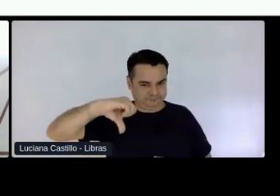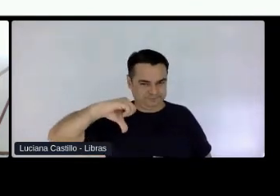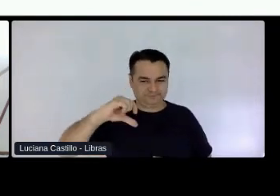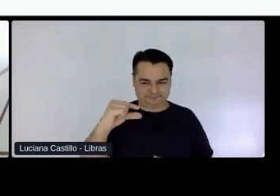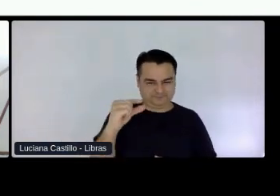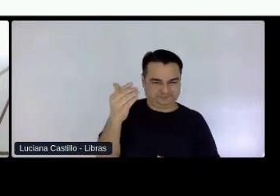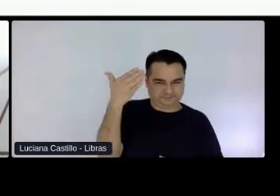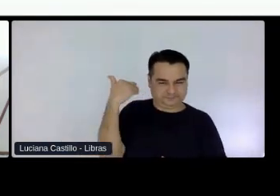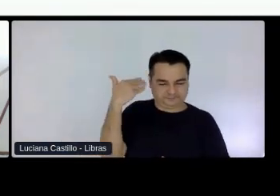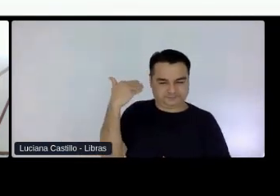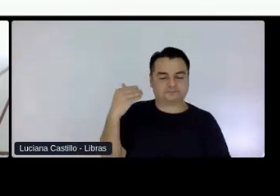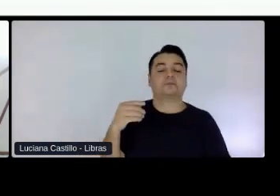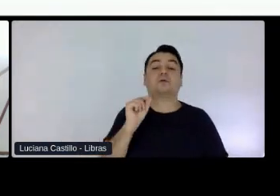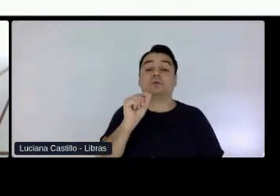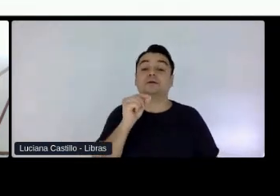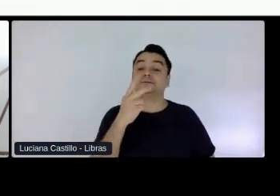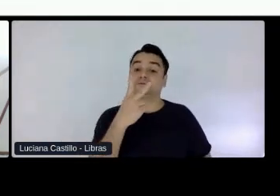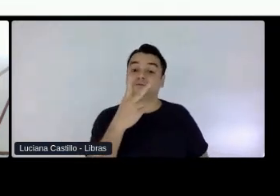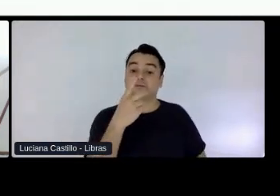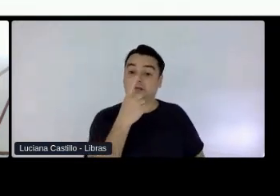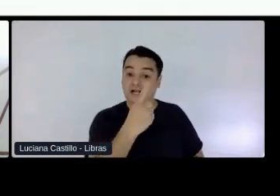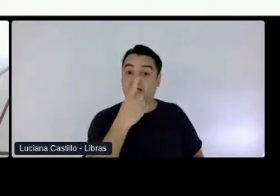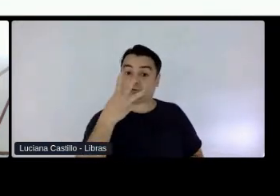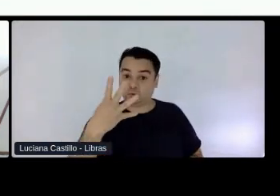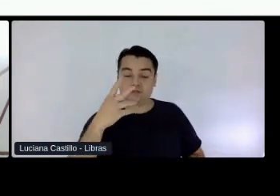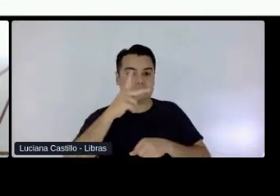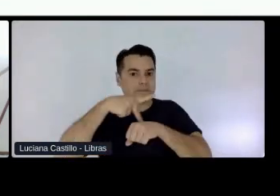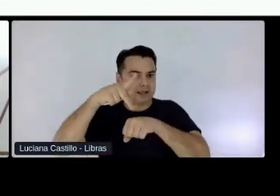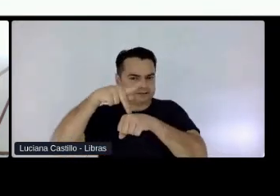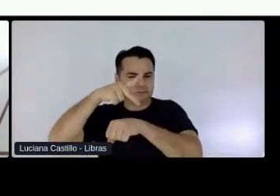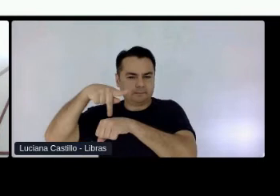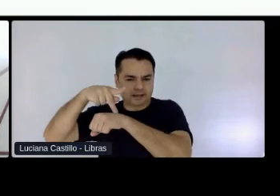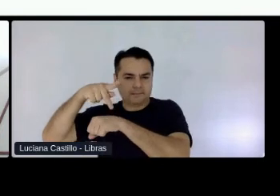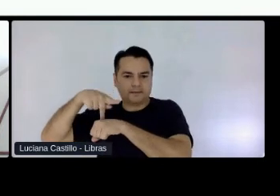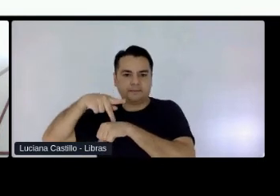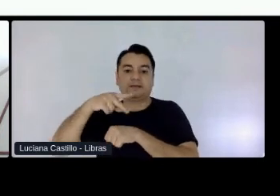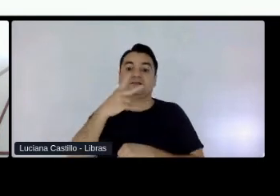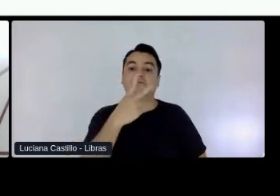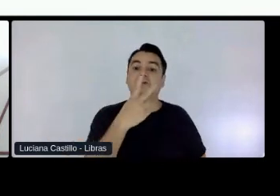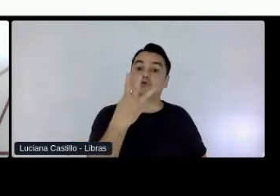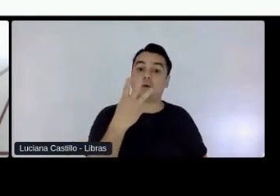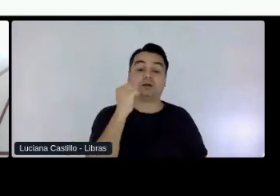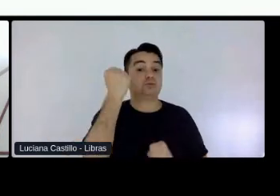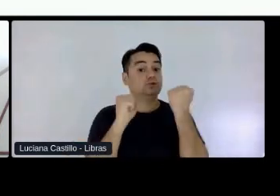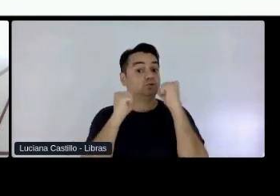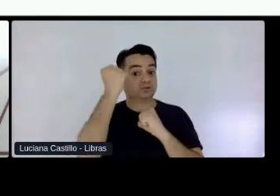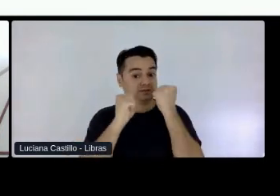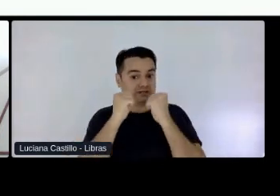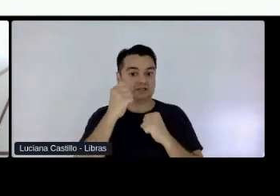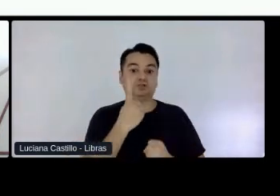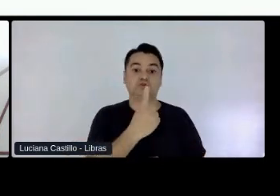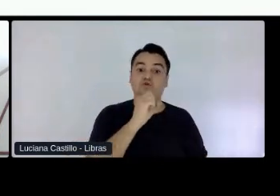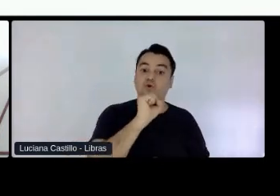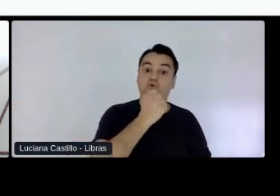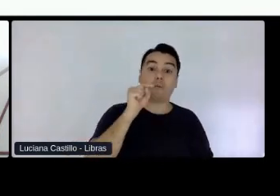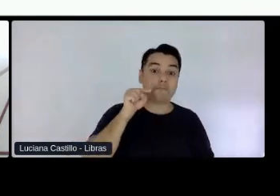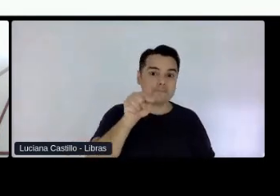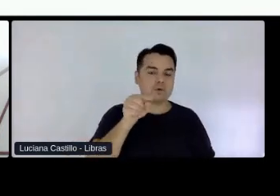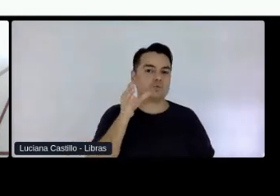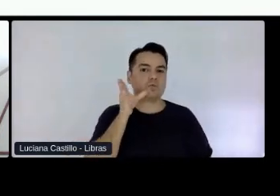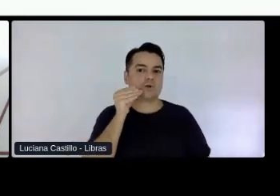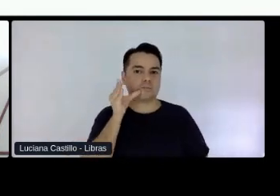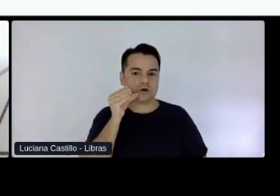aqui, ela compreendeu uma amostra de 24 indústrias, com mais de 18 mil colaboradores e 14 países, incluindo o